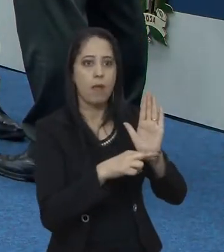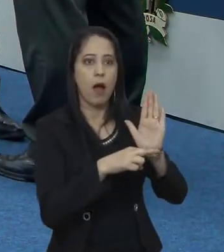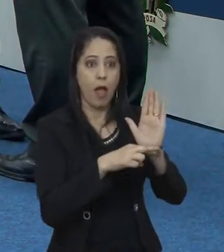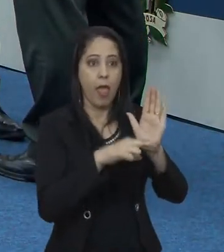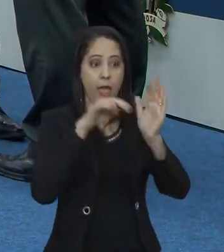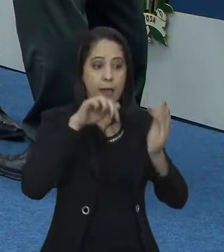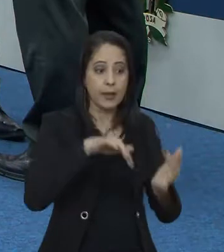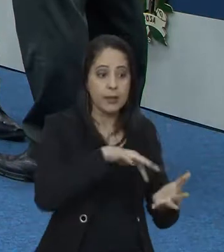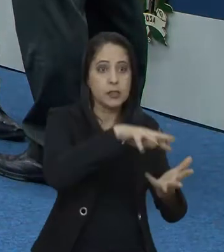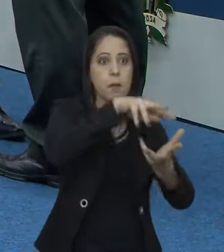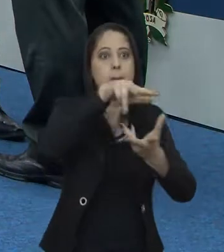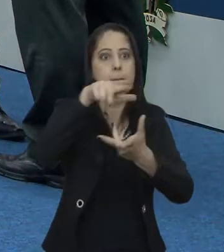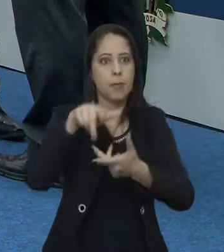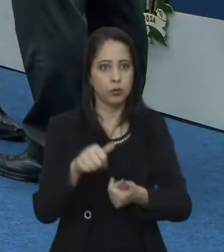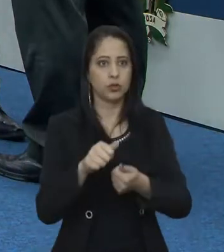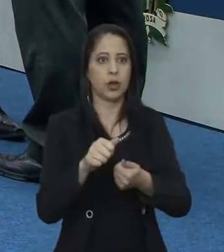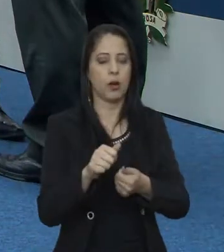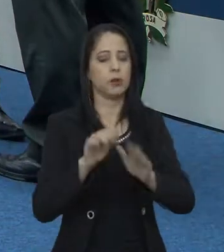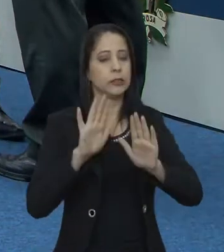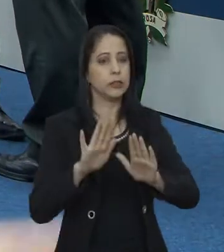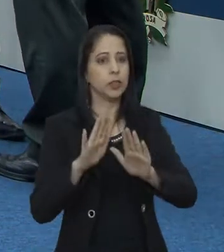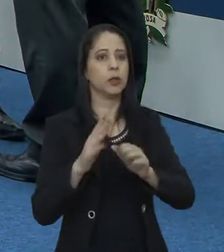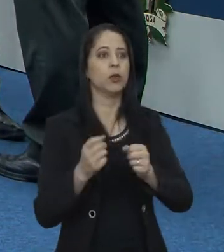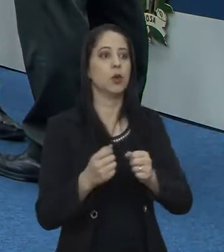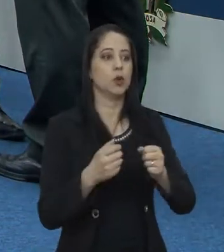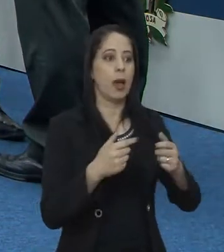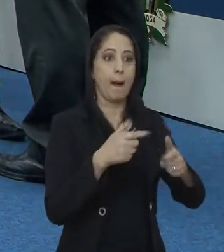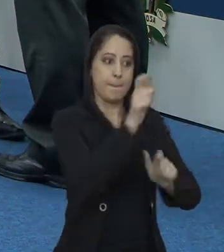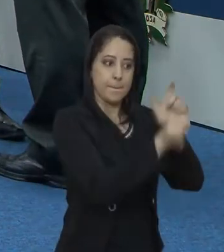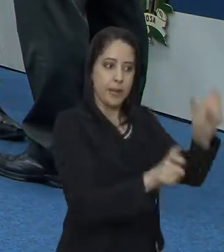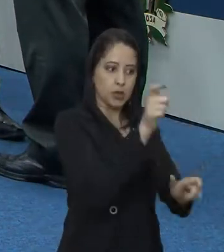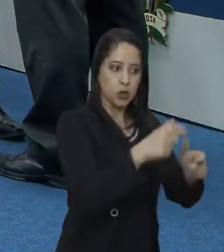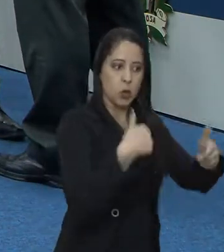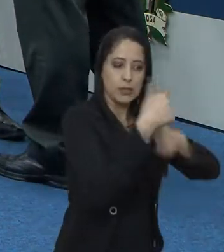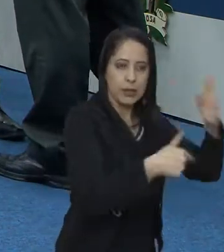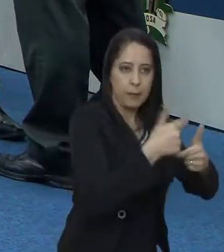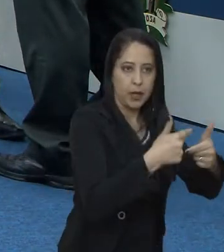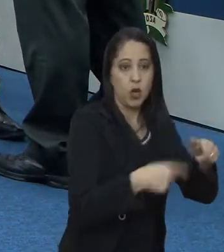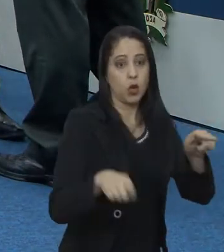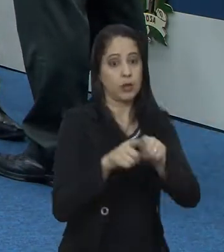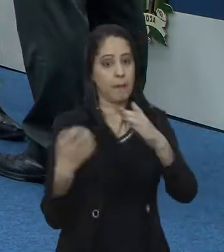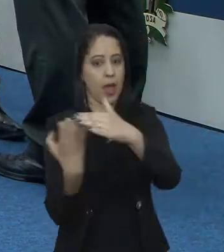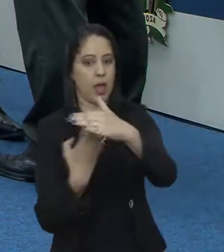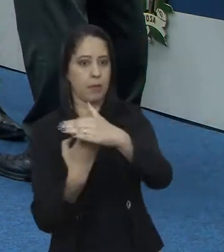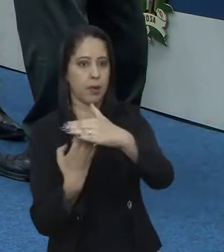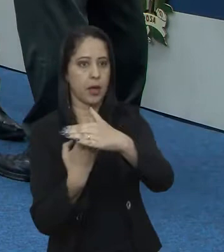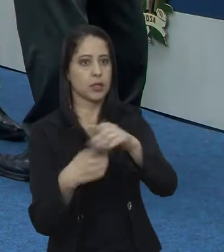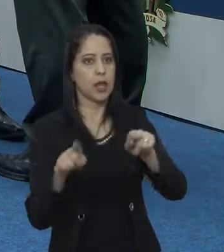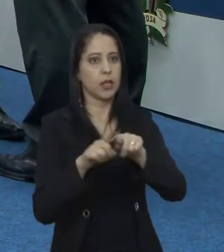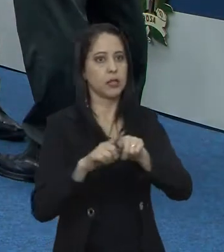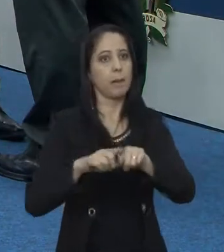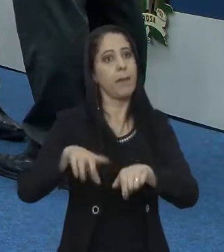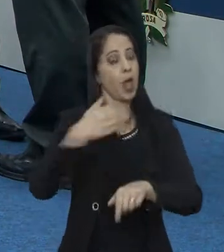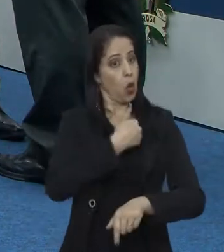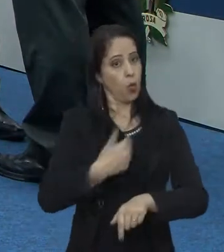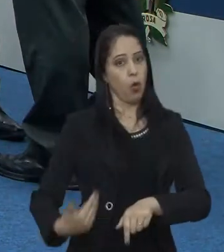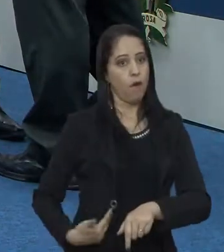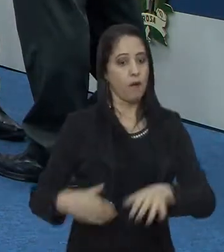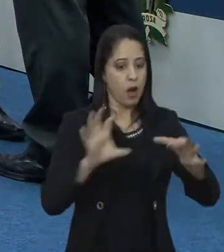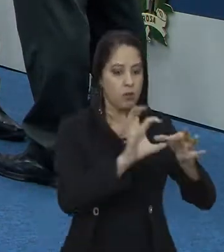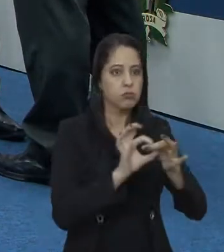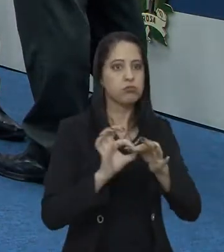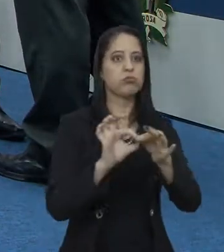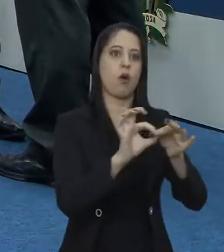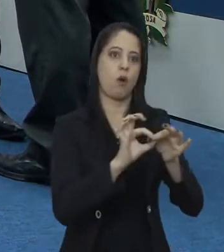trabalho sobre o Consenso trabalhadores e empregadores estados e esta visão de mundo